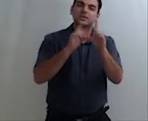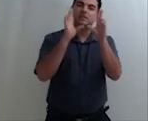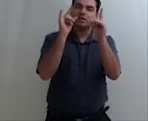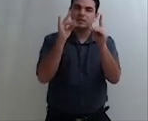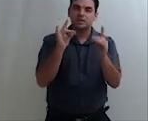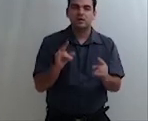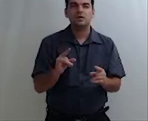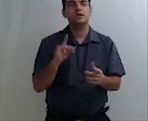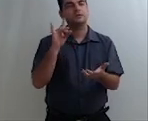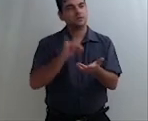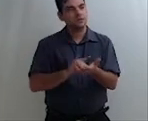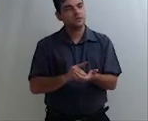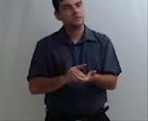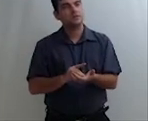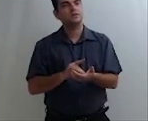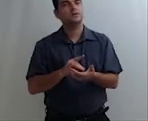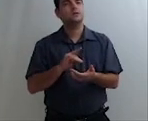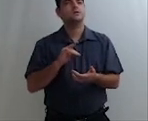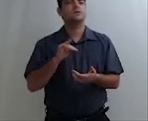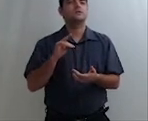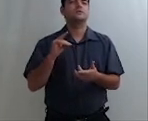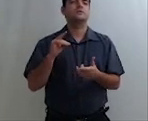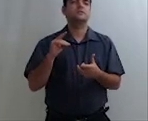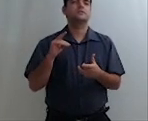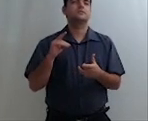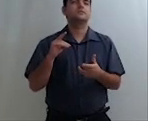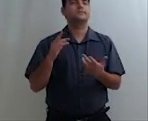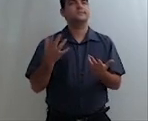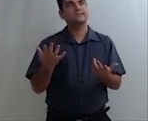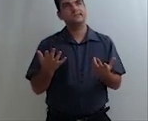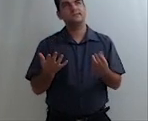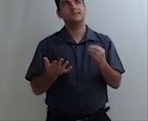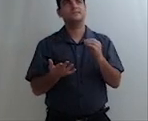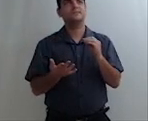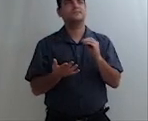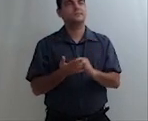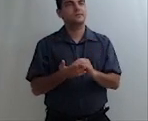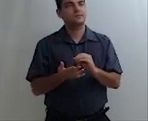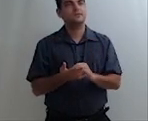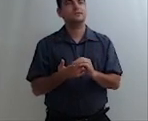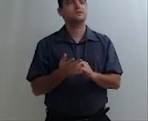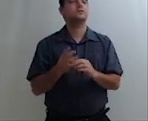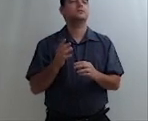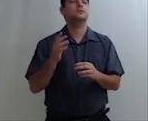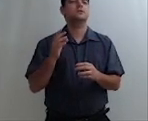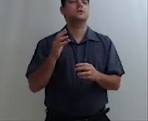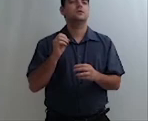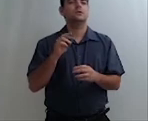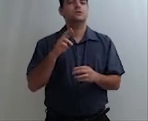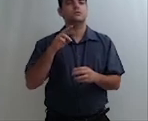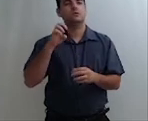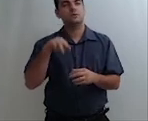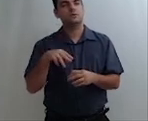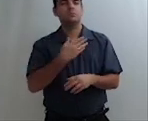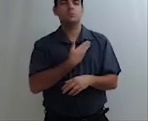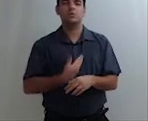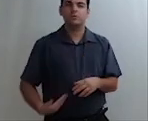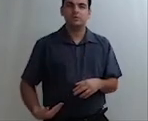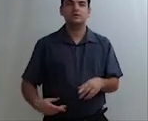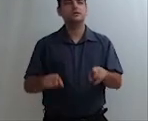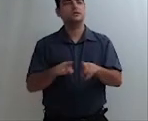concreto ou seja eh do da ausência do preenchimento do requisito da ordem pública das condições favoráveis do